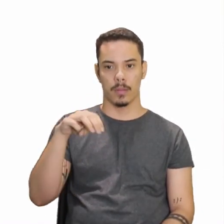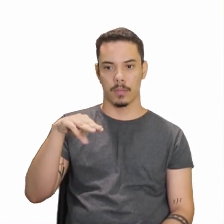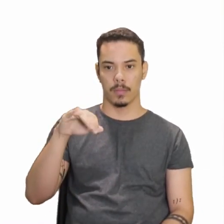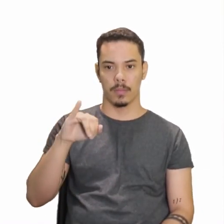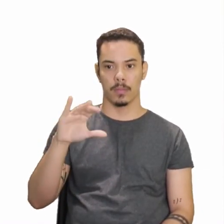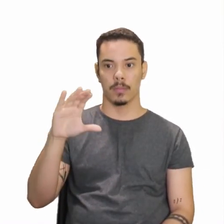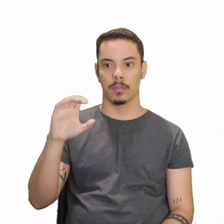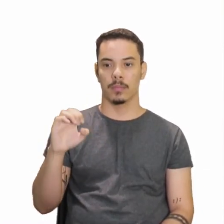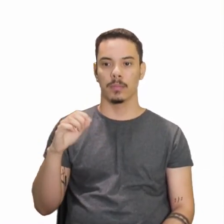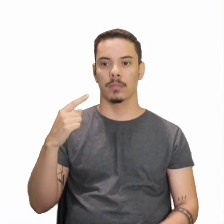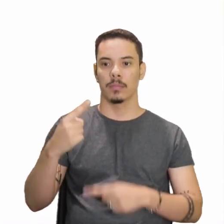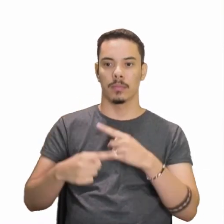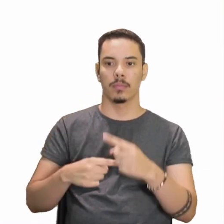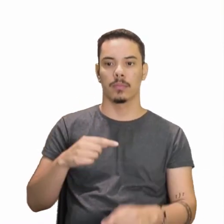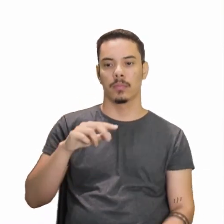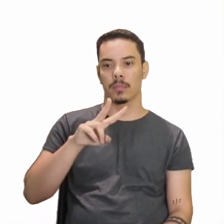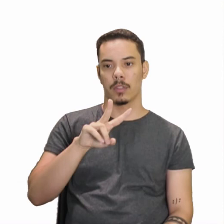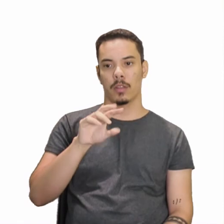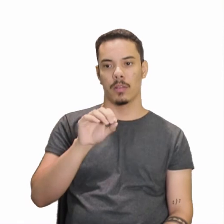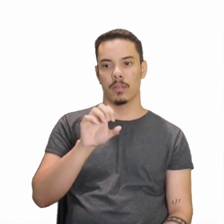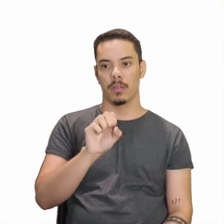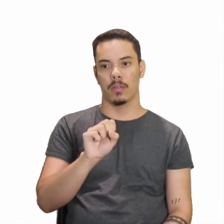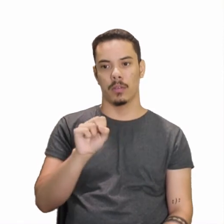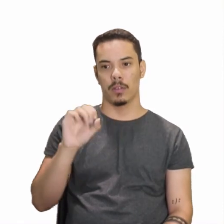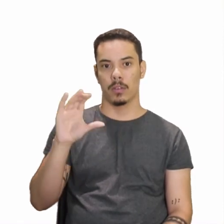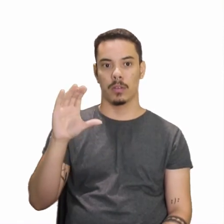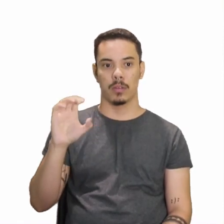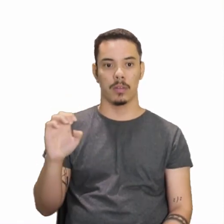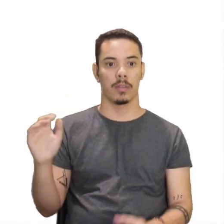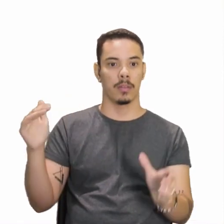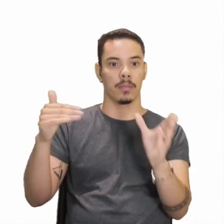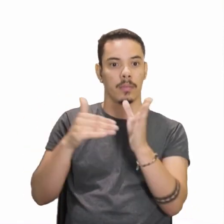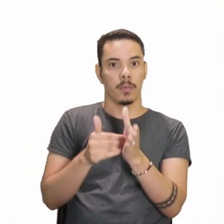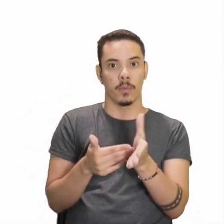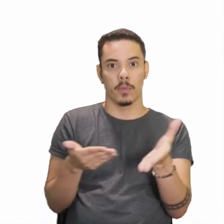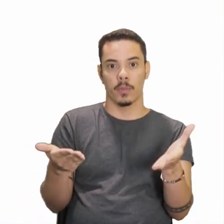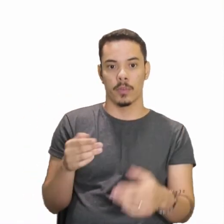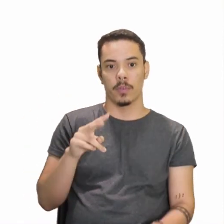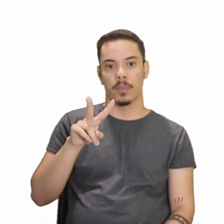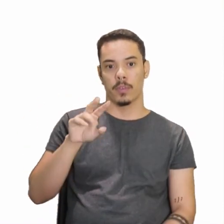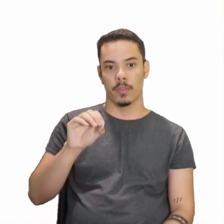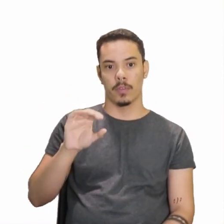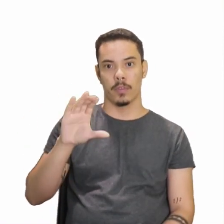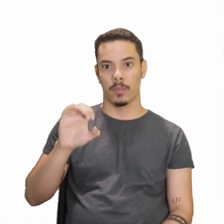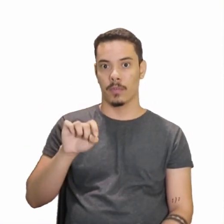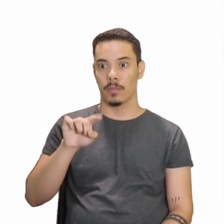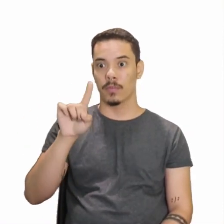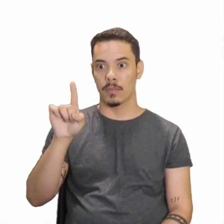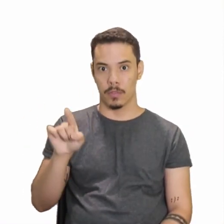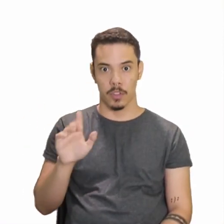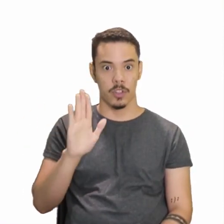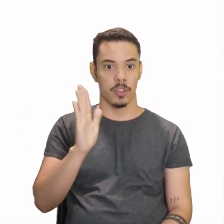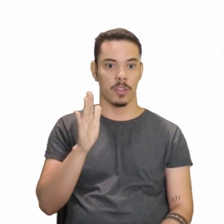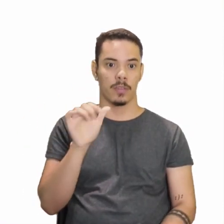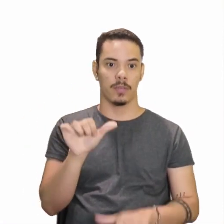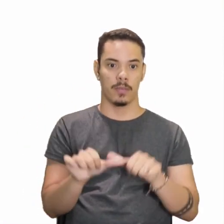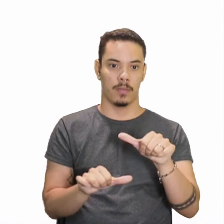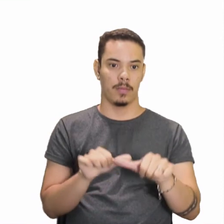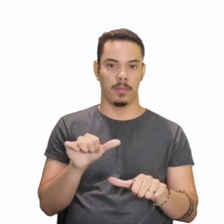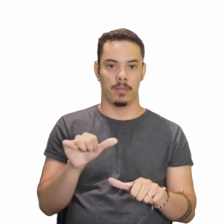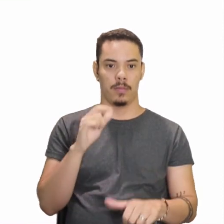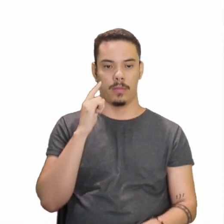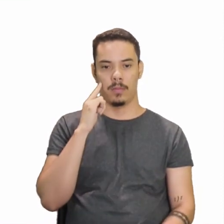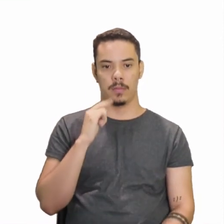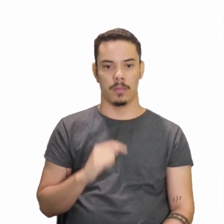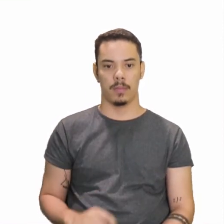e evoluiu para vosso ser, que até chegar atualmente você e que já teve transformação, né, gente? Olha